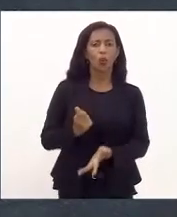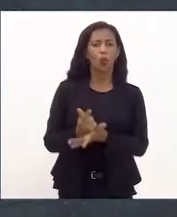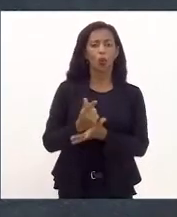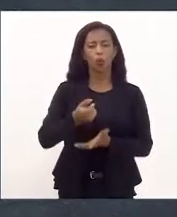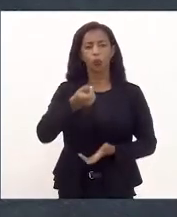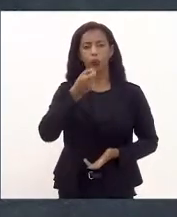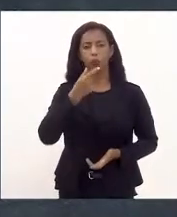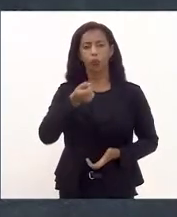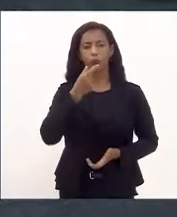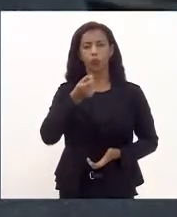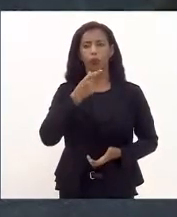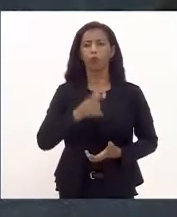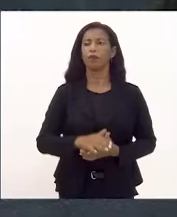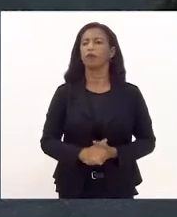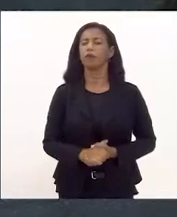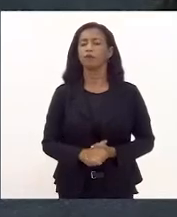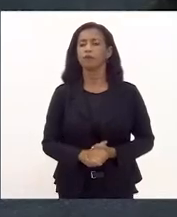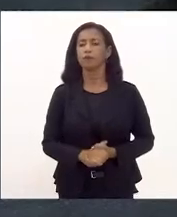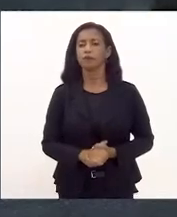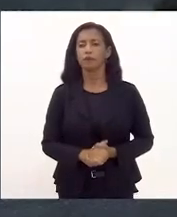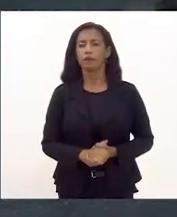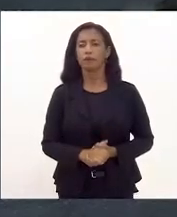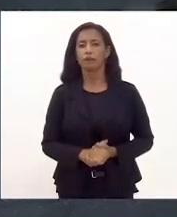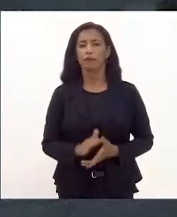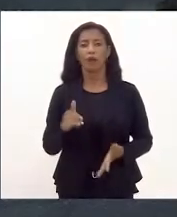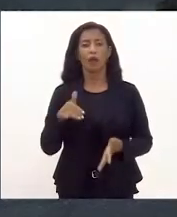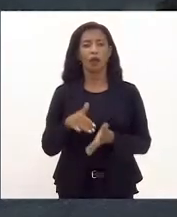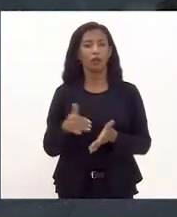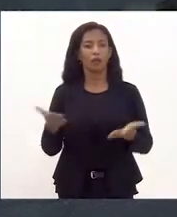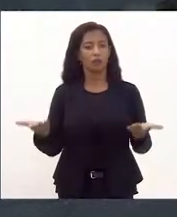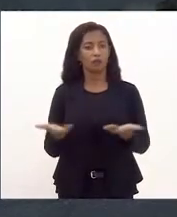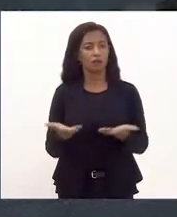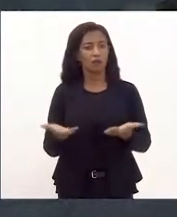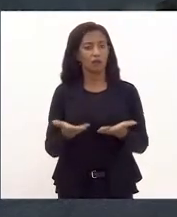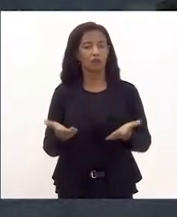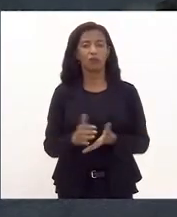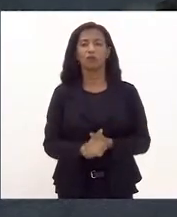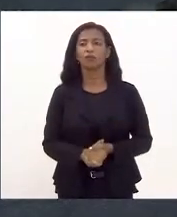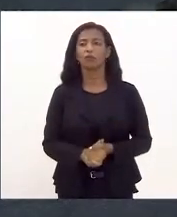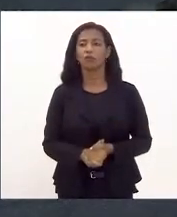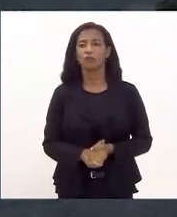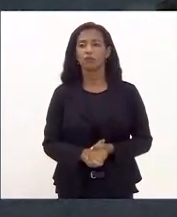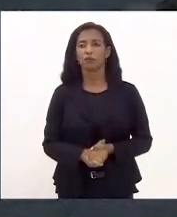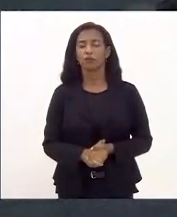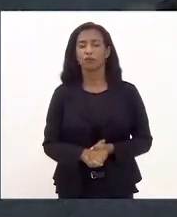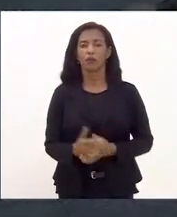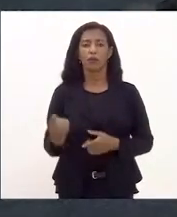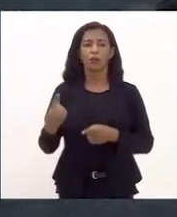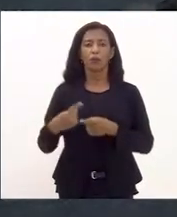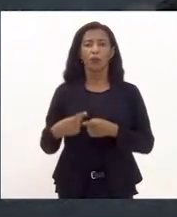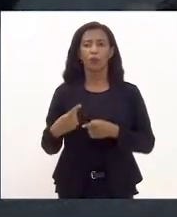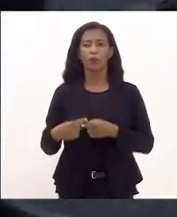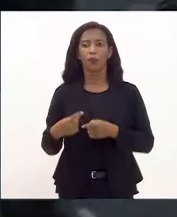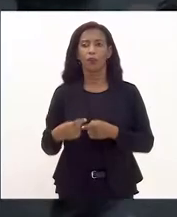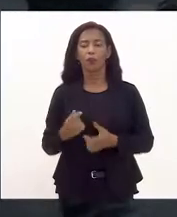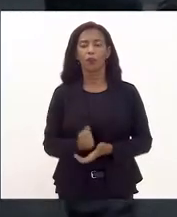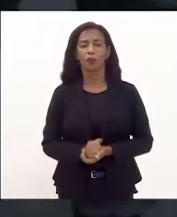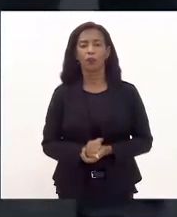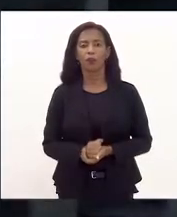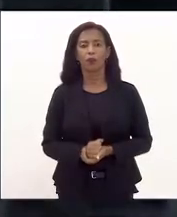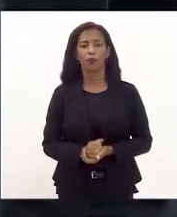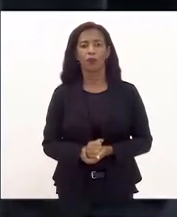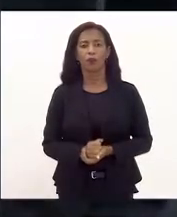medicamento hospitalar. E até hoje não foi implantado porque corta-se